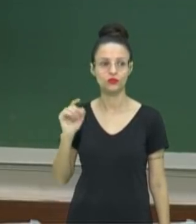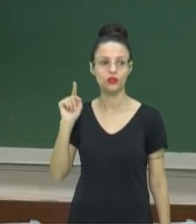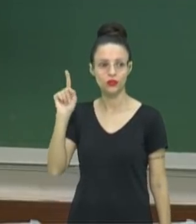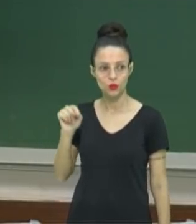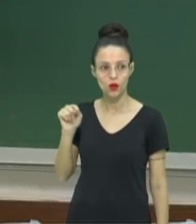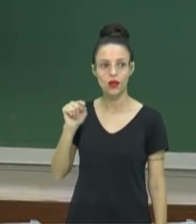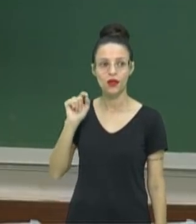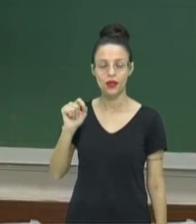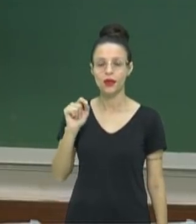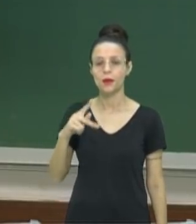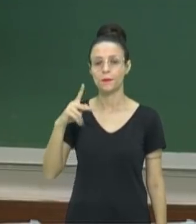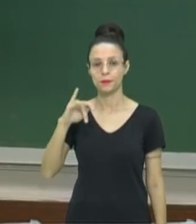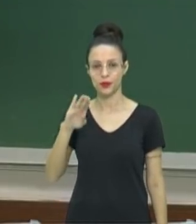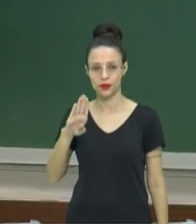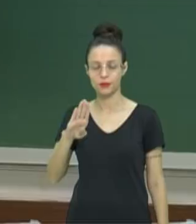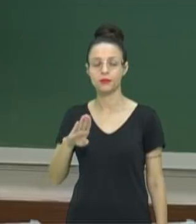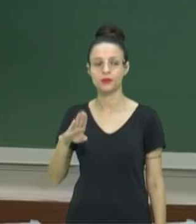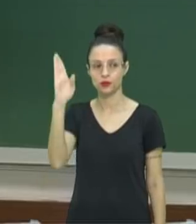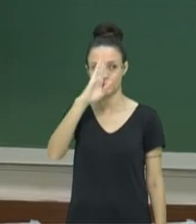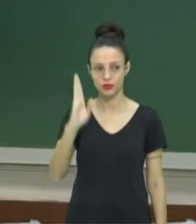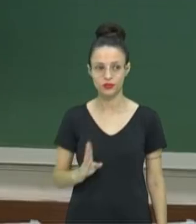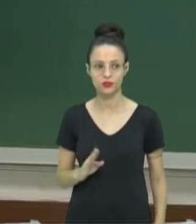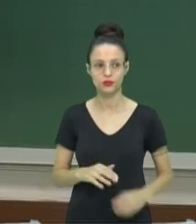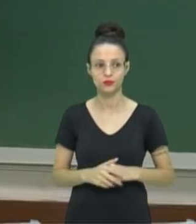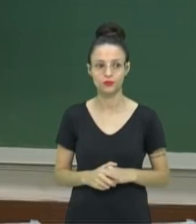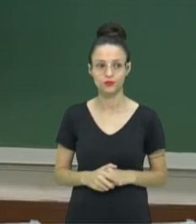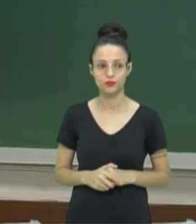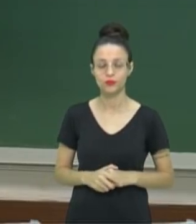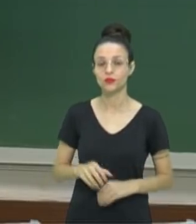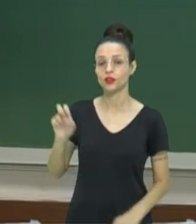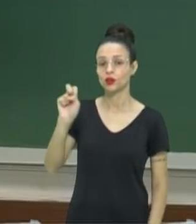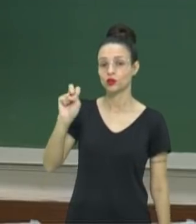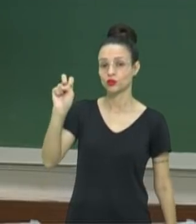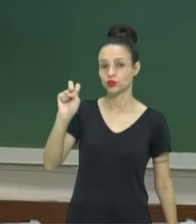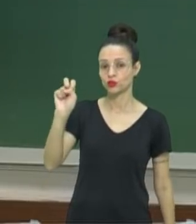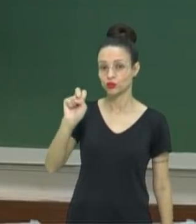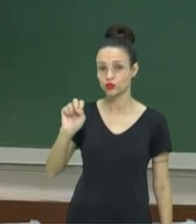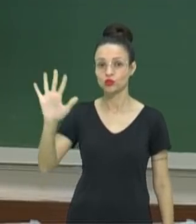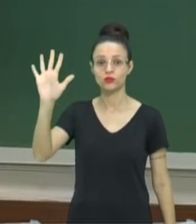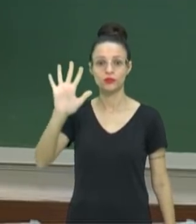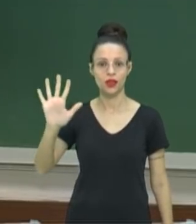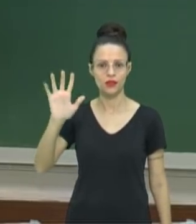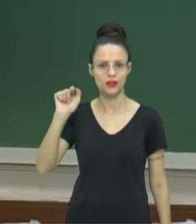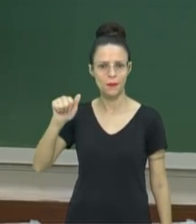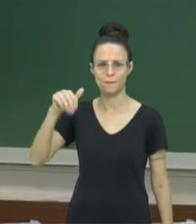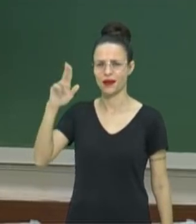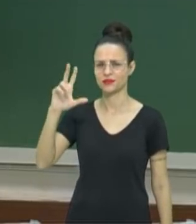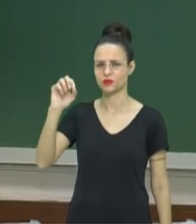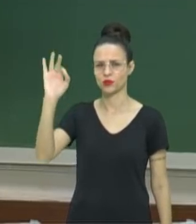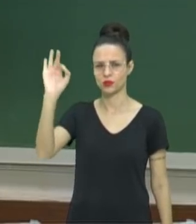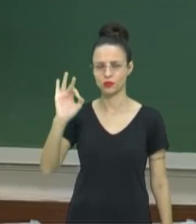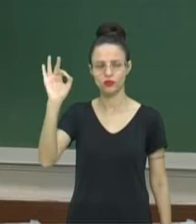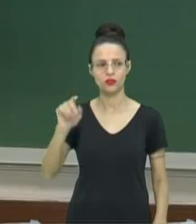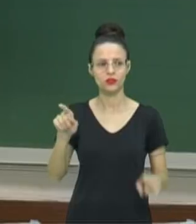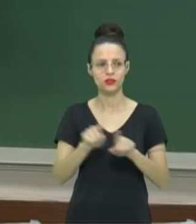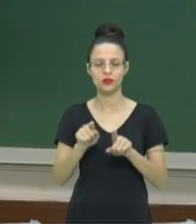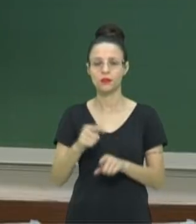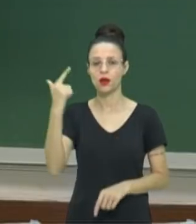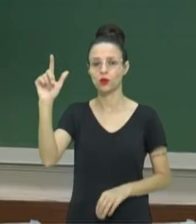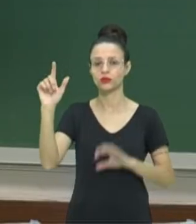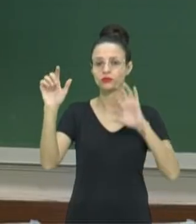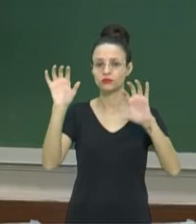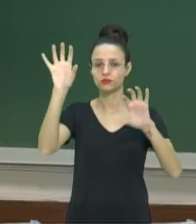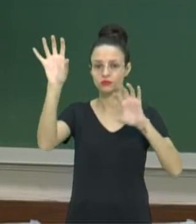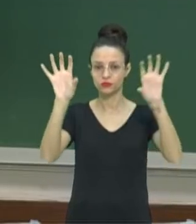região sul no PIB do Brasil, certo? Ali a região sudeste, que é mais de 50%, e as outras que